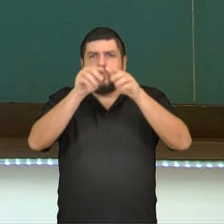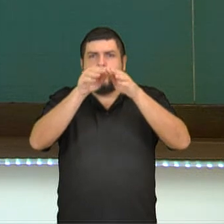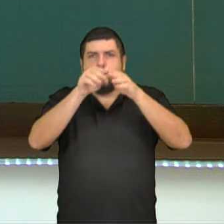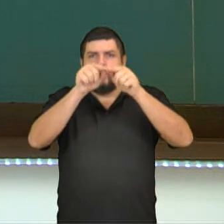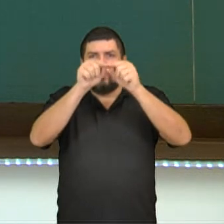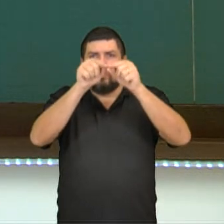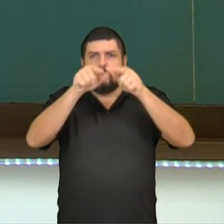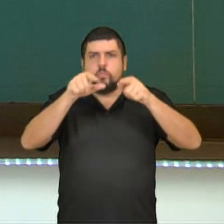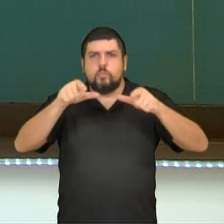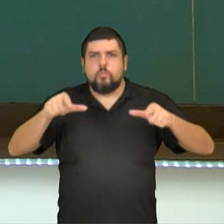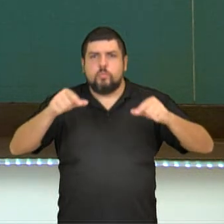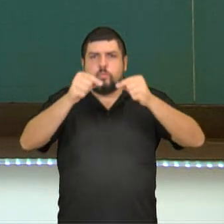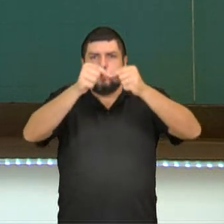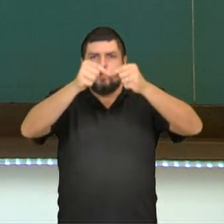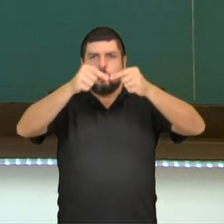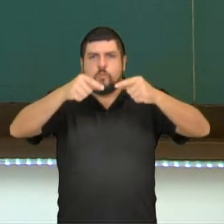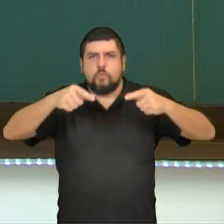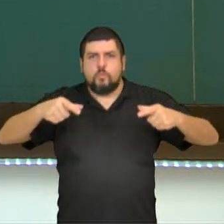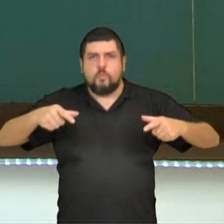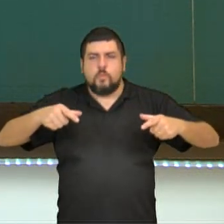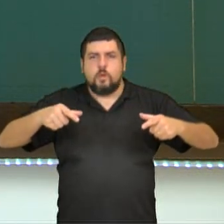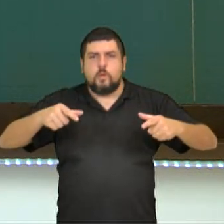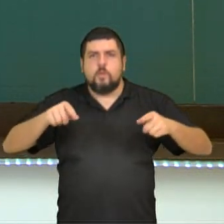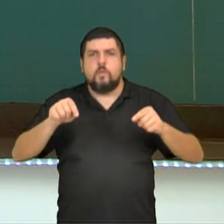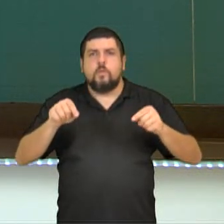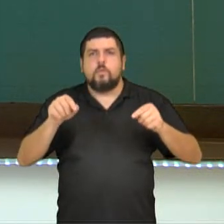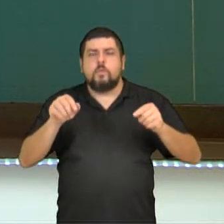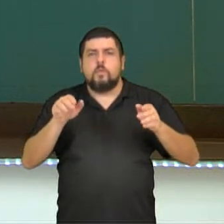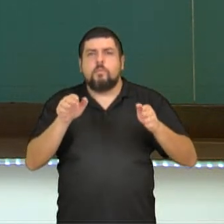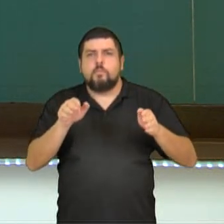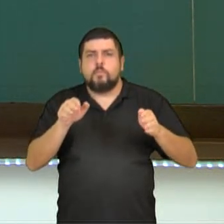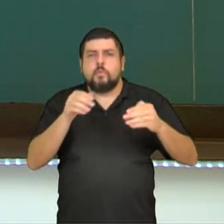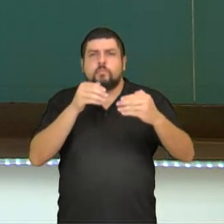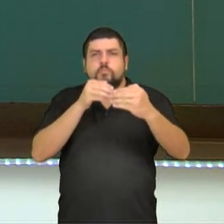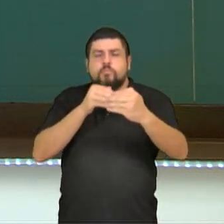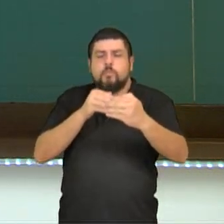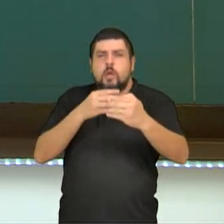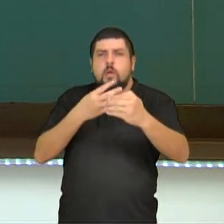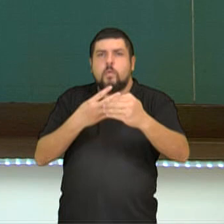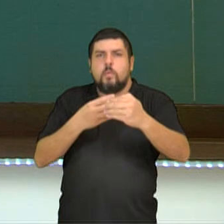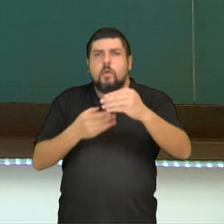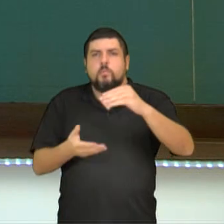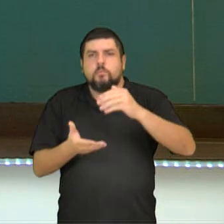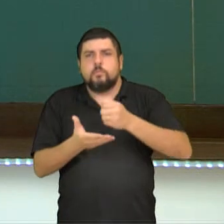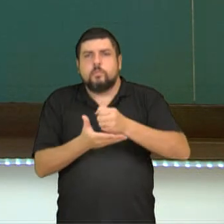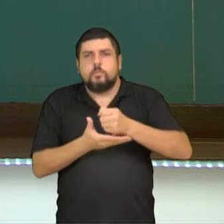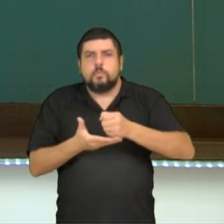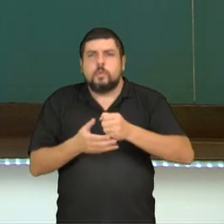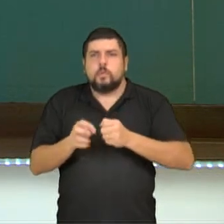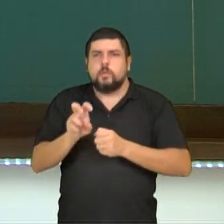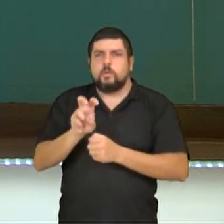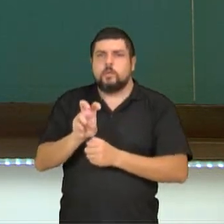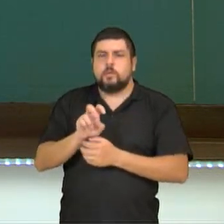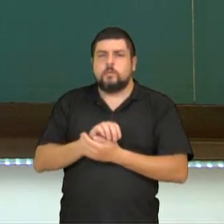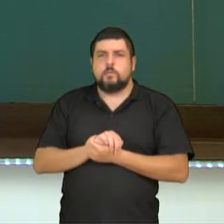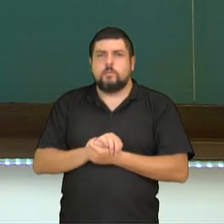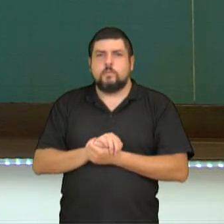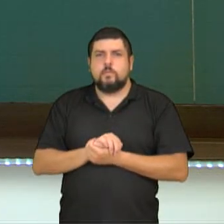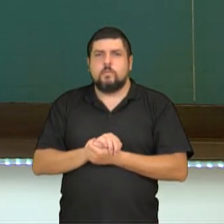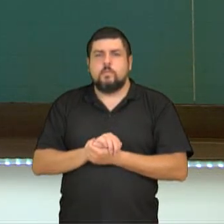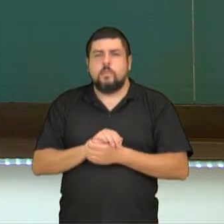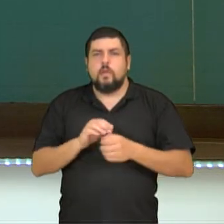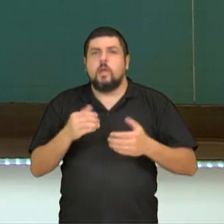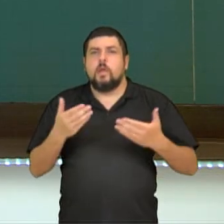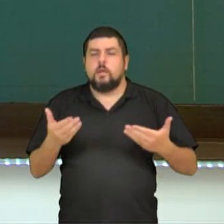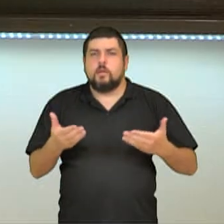aqui. Nesse caso aqui, eu tenho 5 faces, certo? E a pirâmide, ela, uma das faces, recebe nome